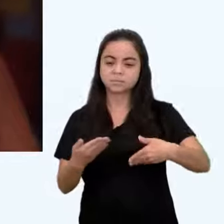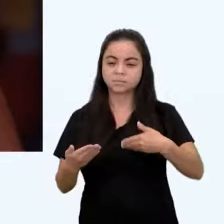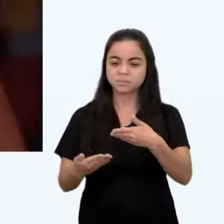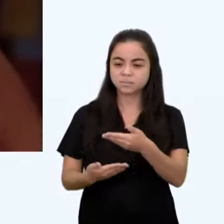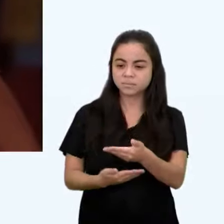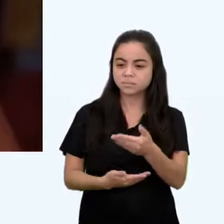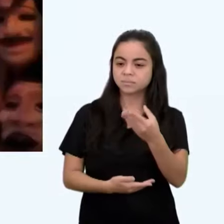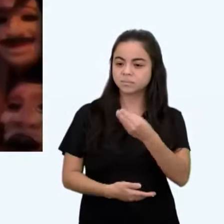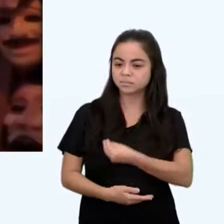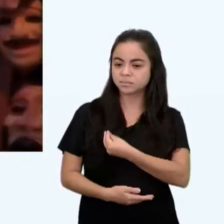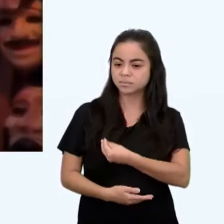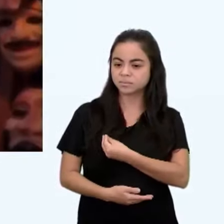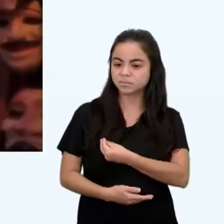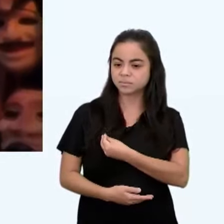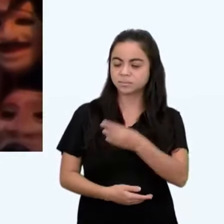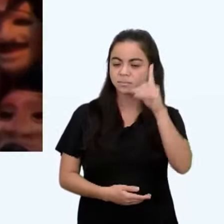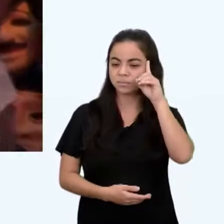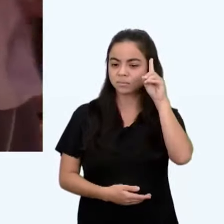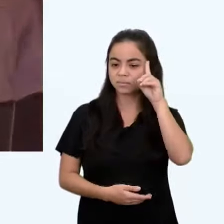nossa vida.